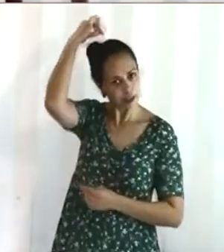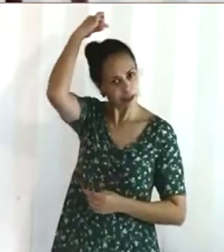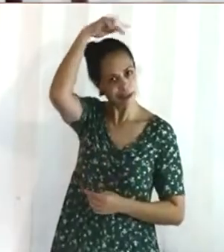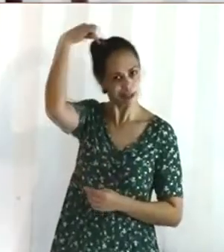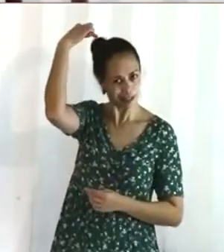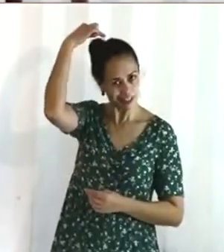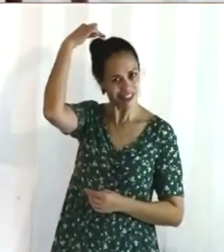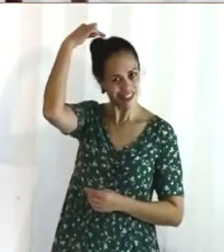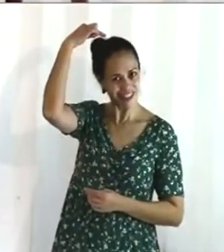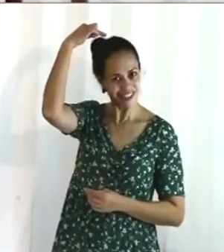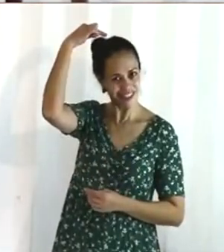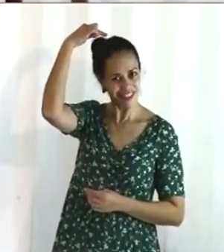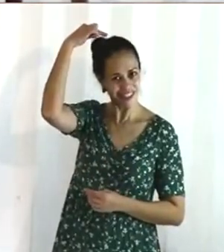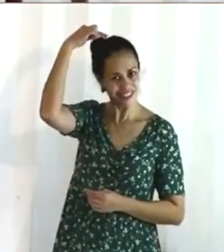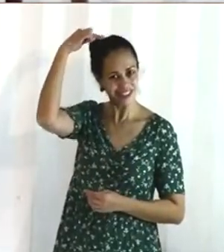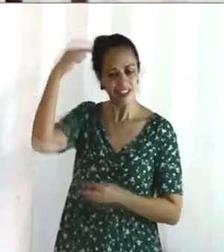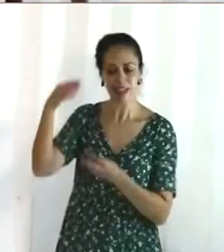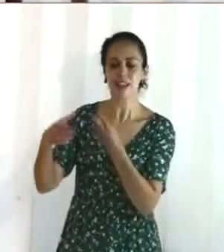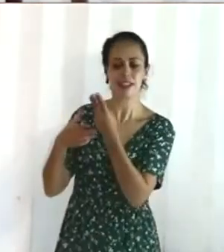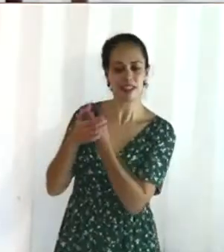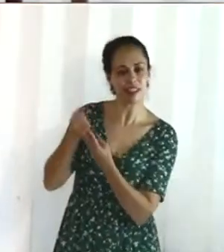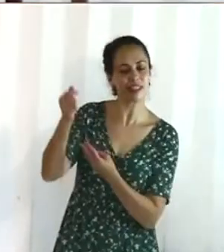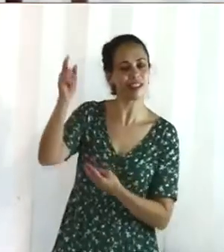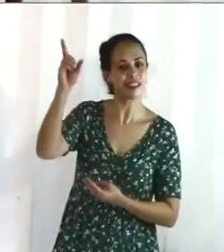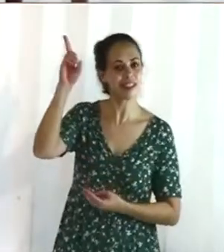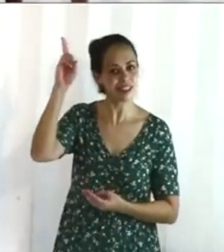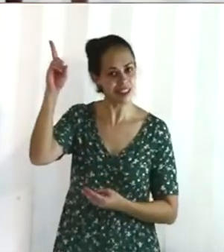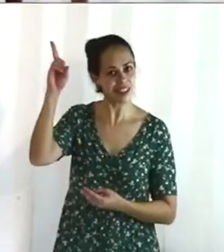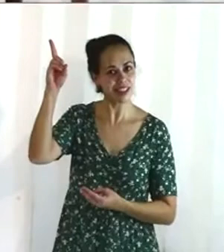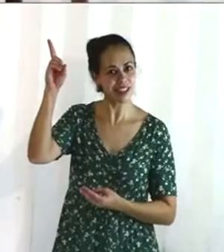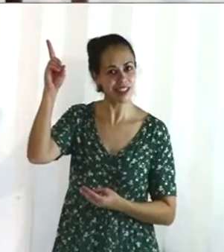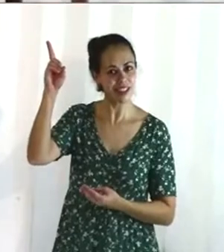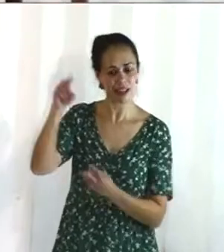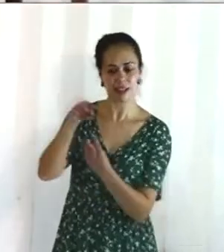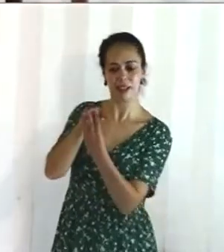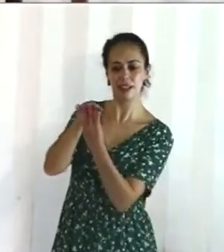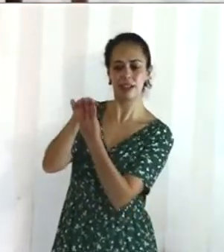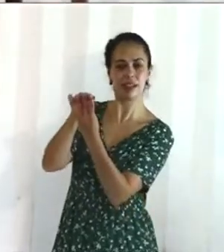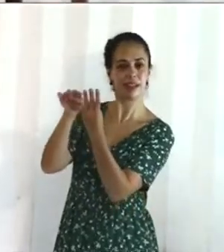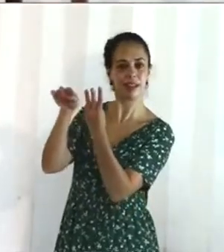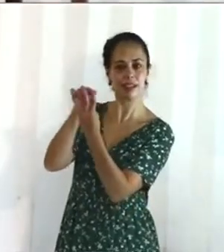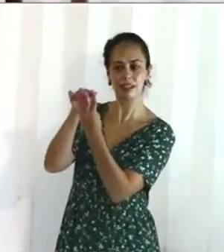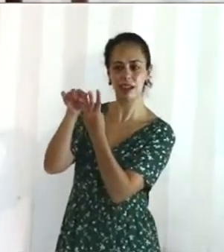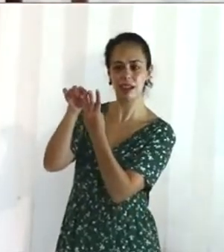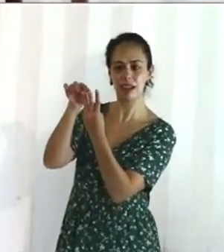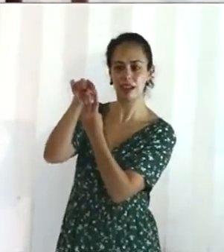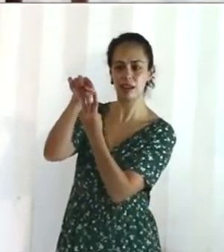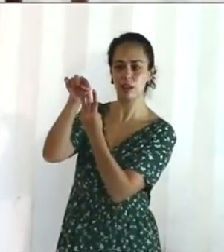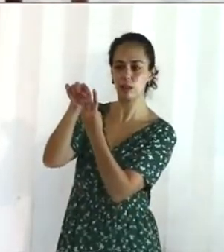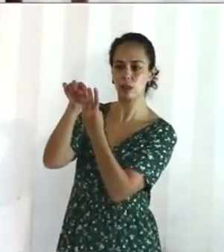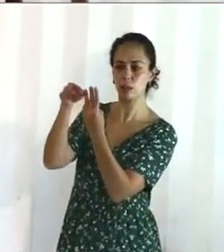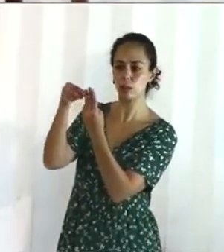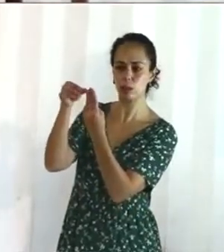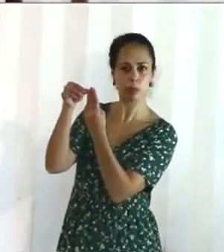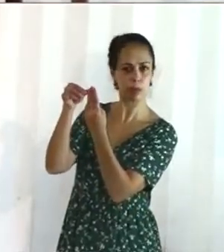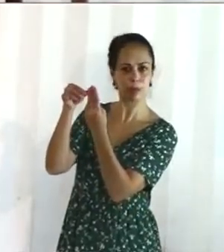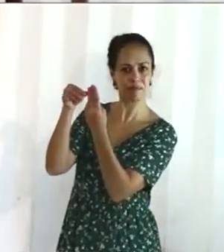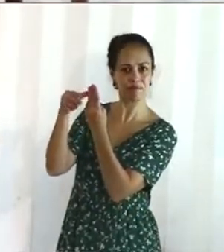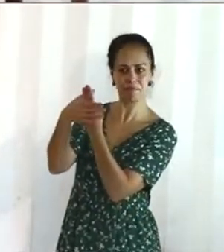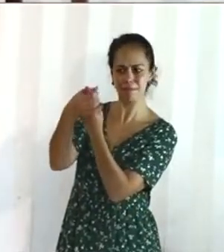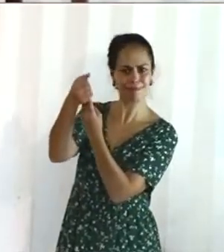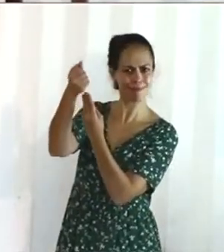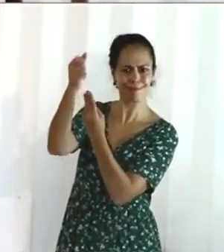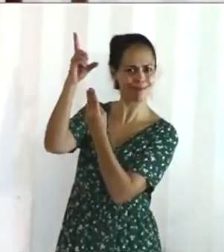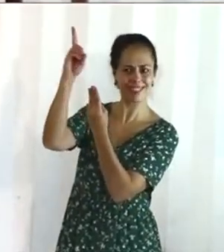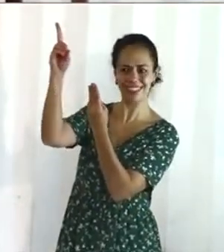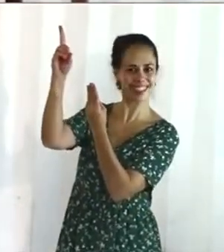da maneira como a Trindade se relaciona e atua na obra da criação,